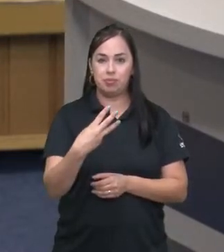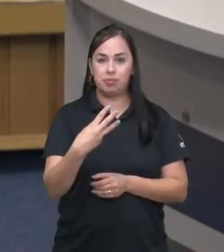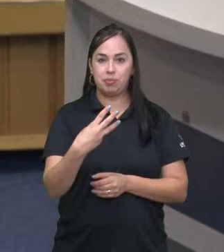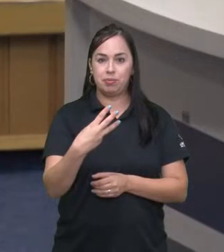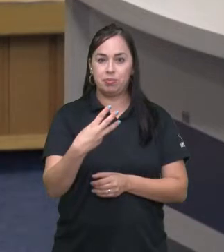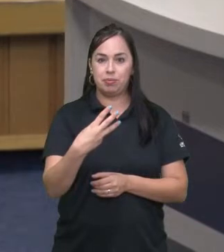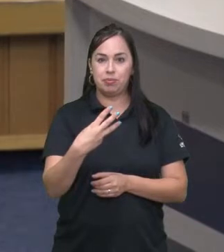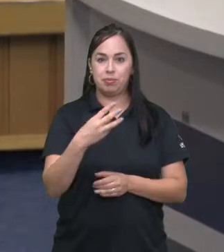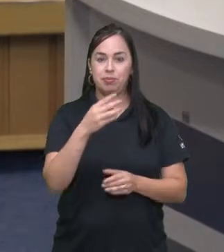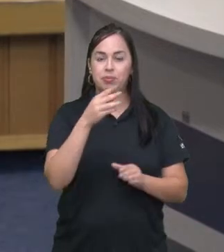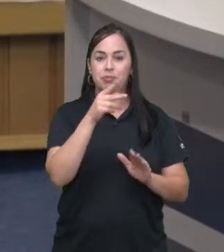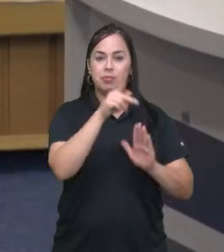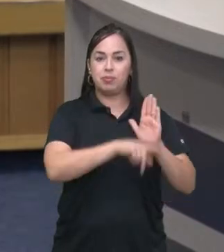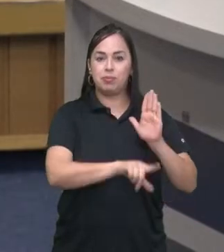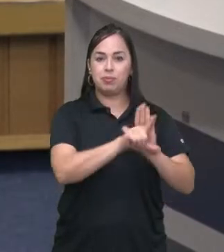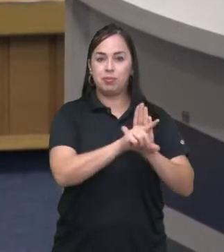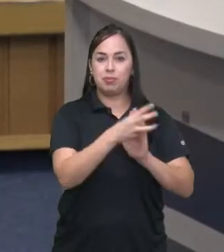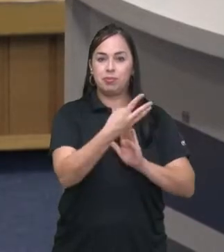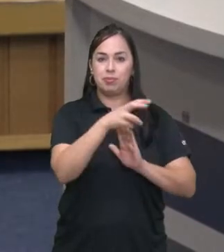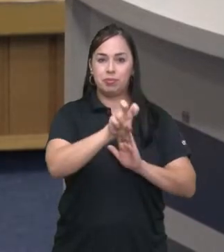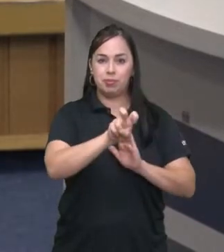1593/2022, projeto de lei número